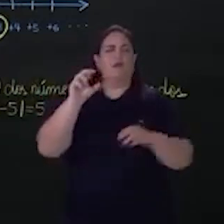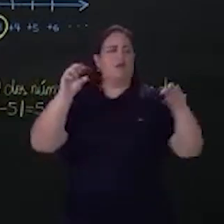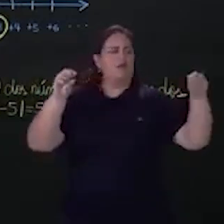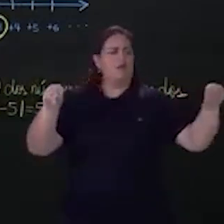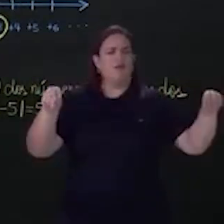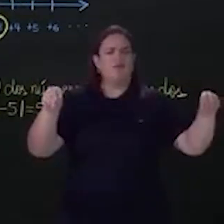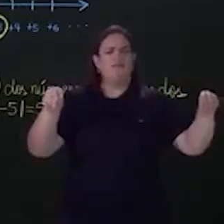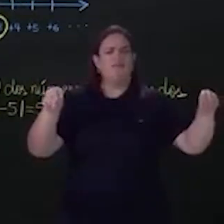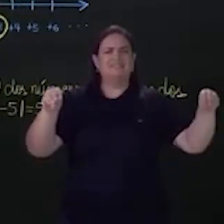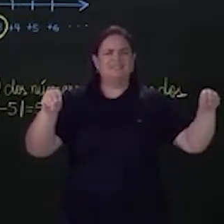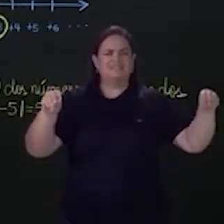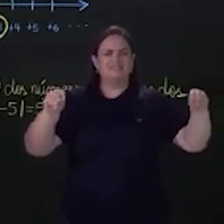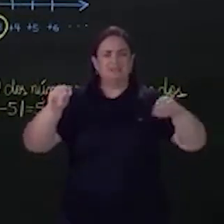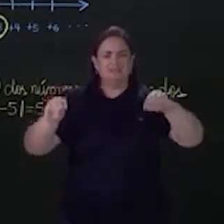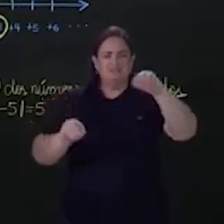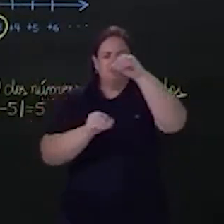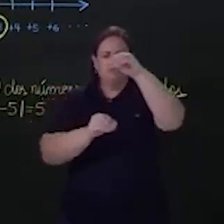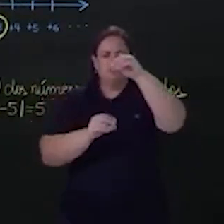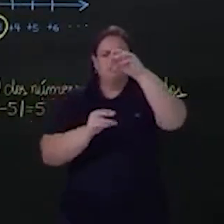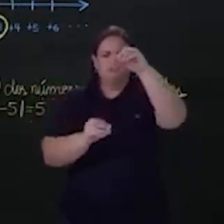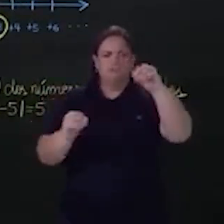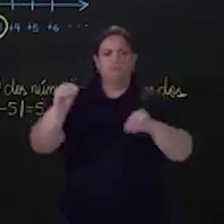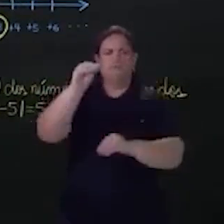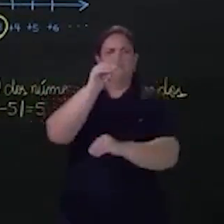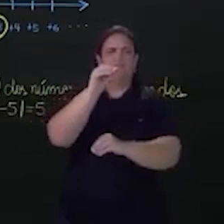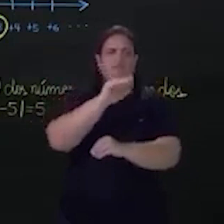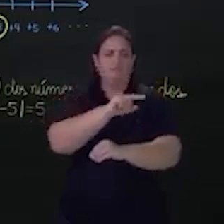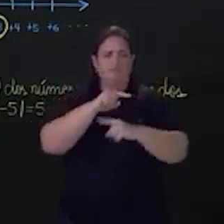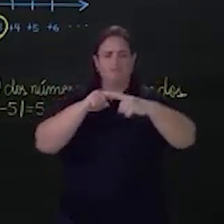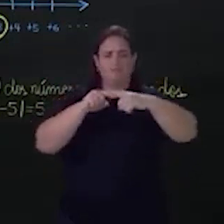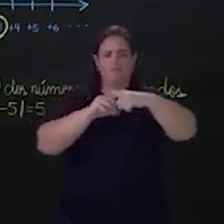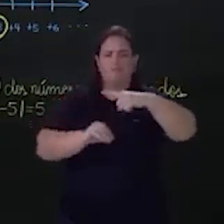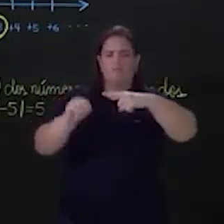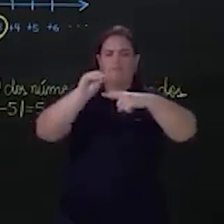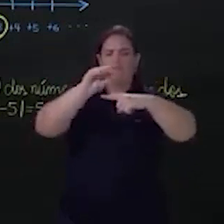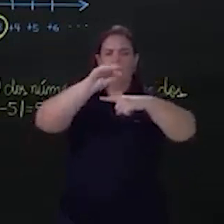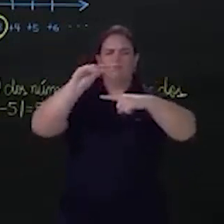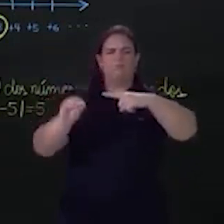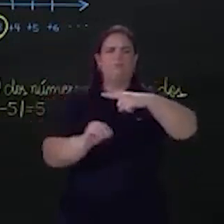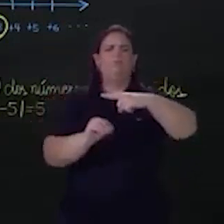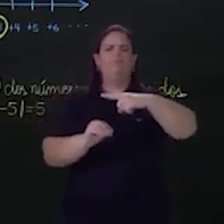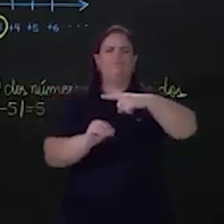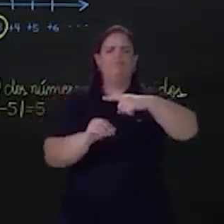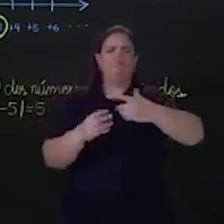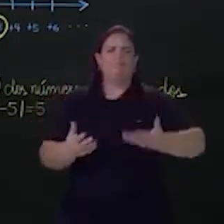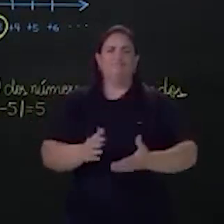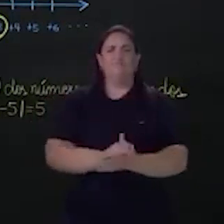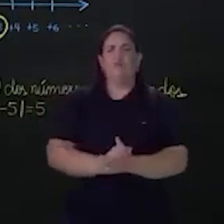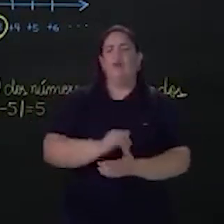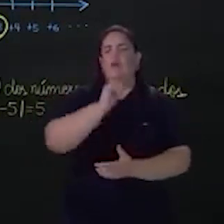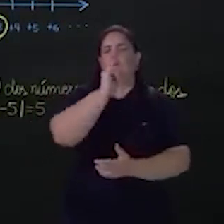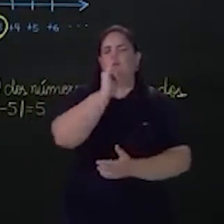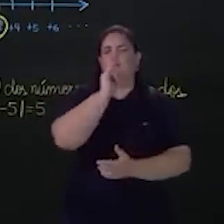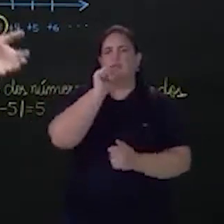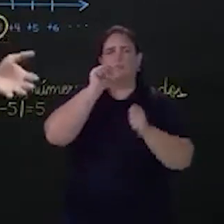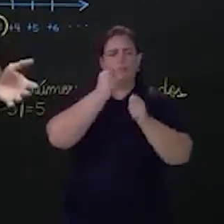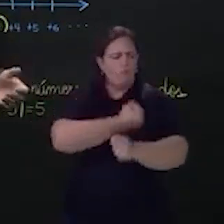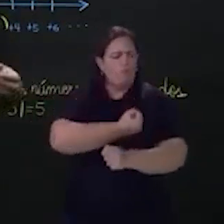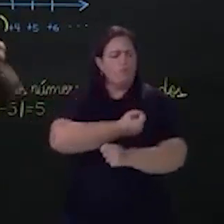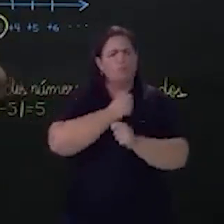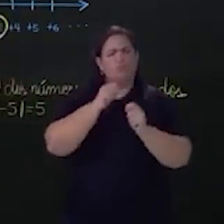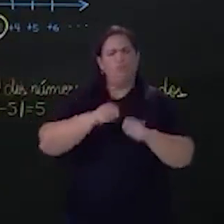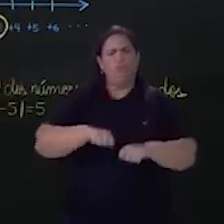em relação à sua fração. Por mais que de repente um número não esteja em forma